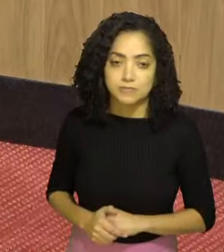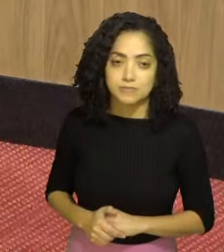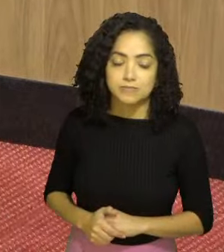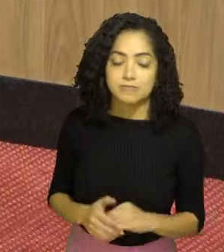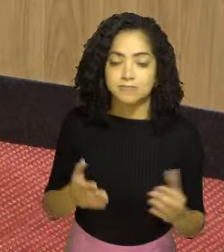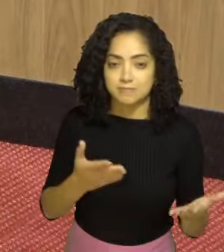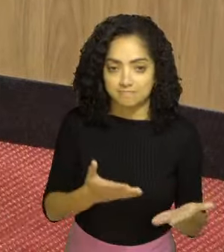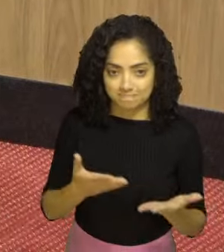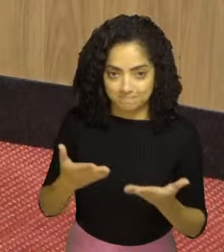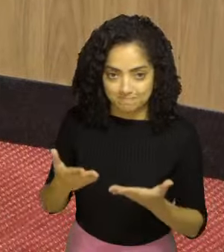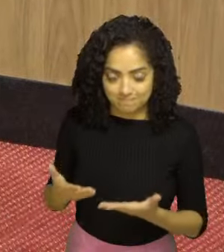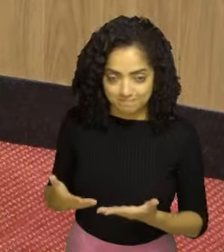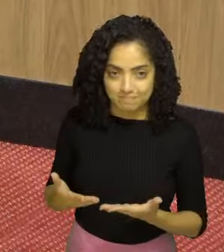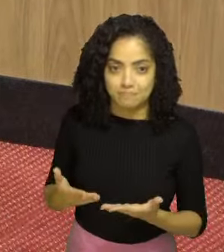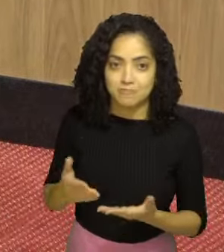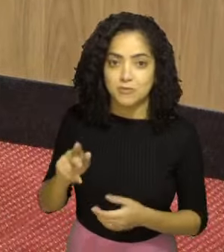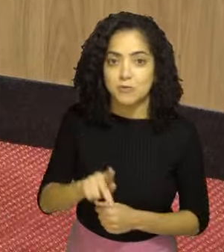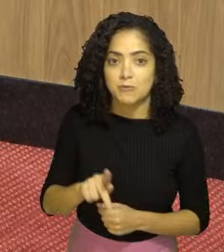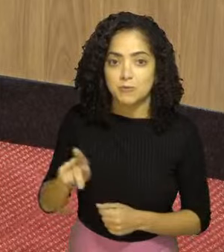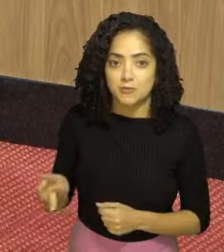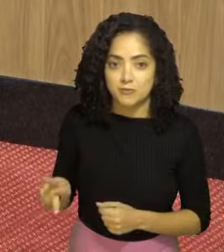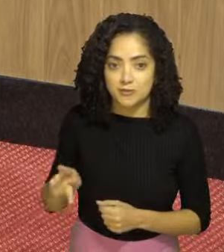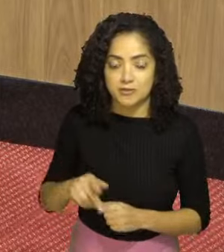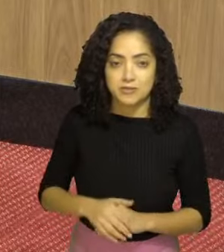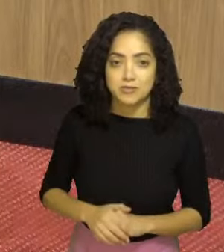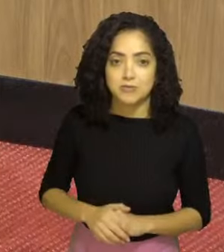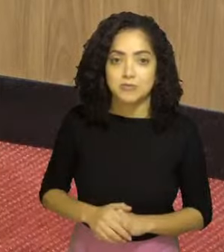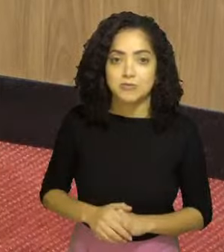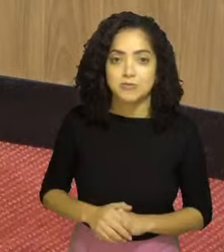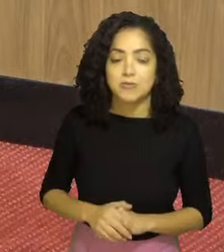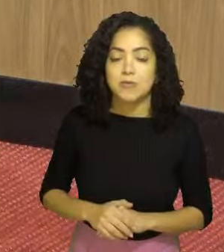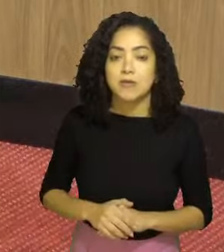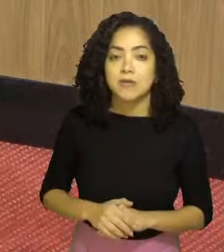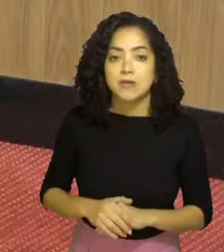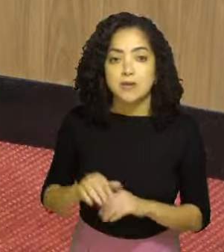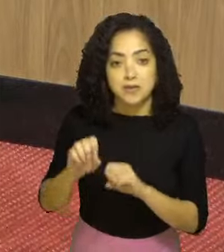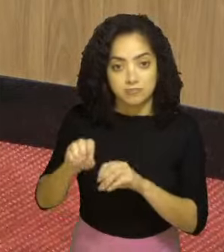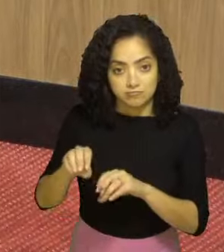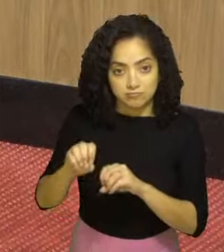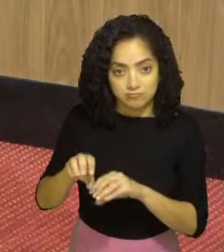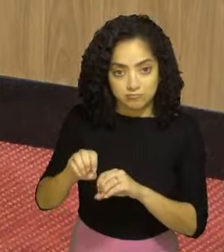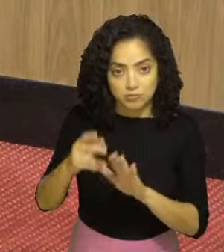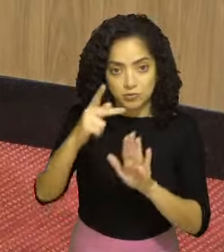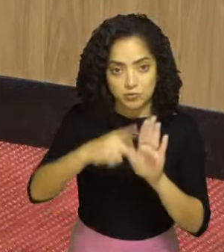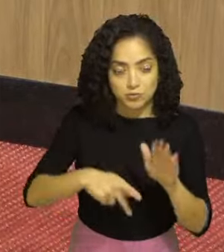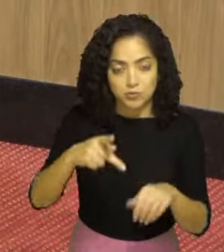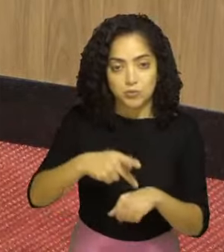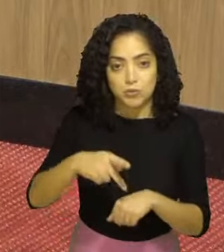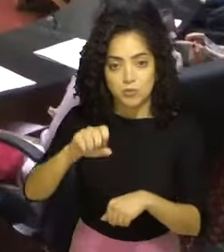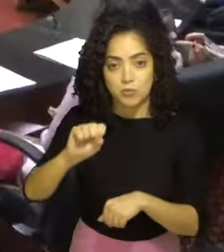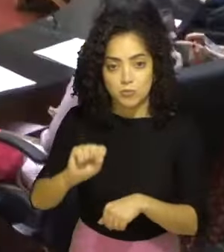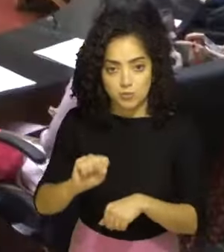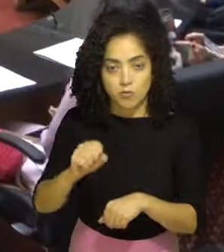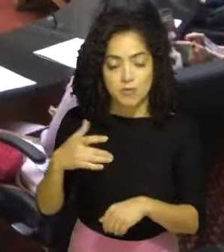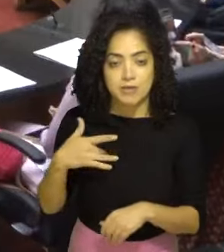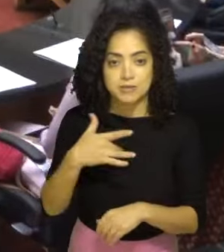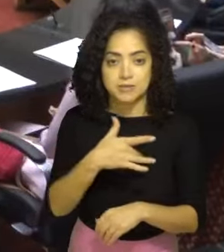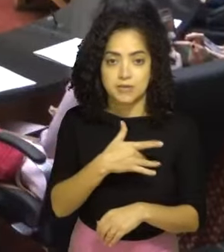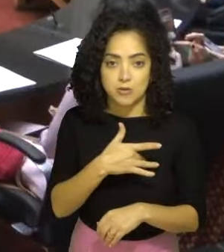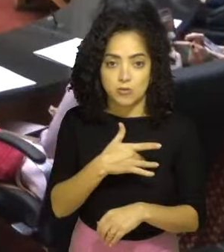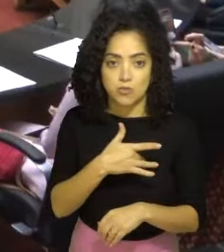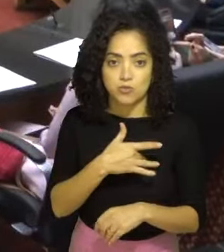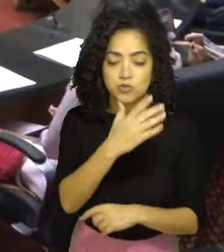Convidamos para receber a homenagem a professora da Univille e docente permanente dos programas de pós-graduação em Saúde e